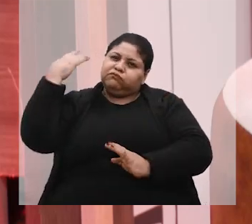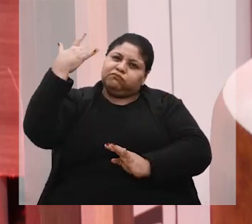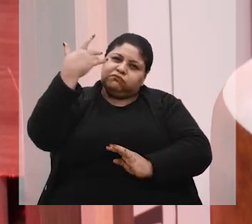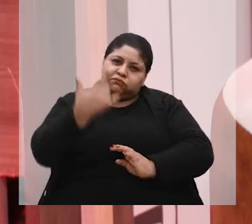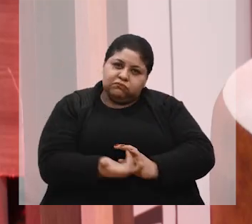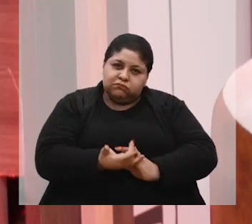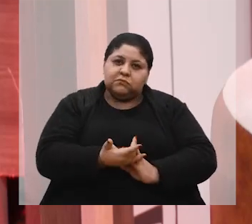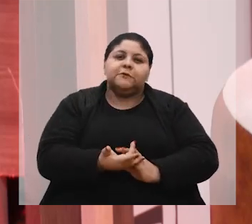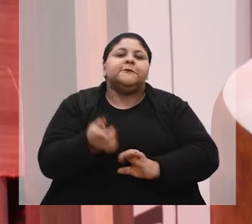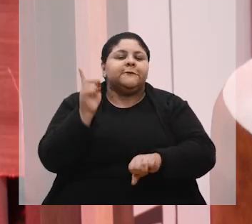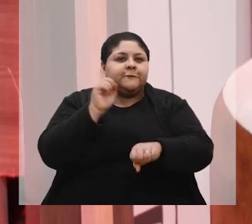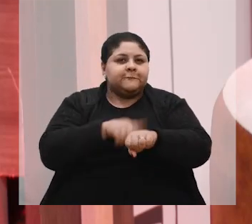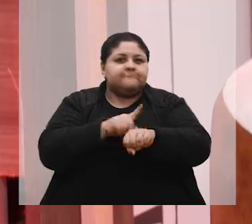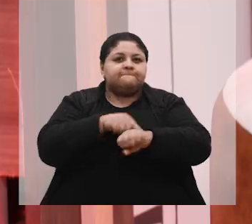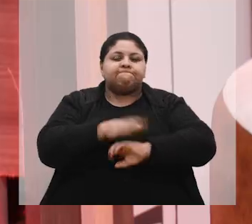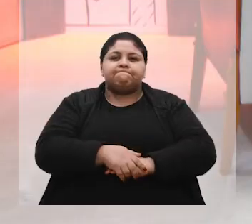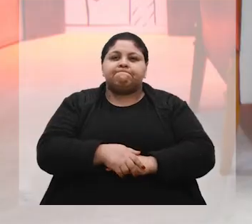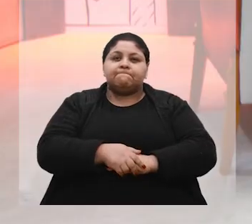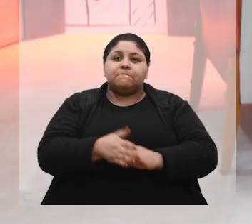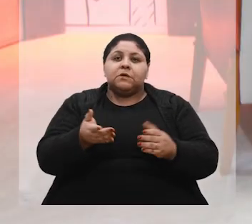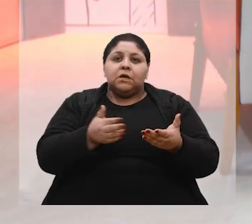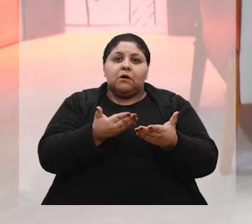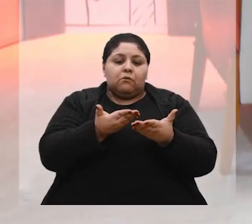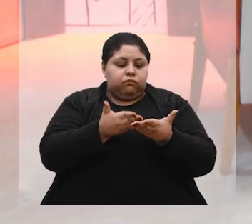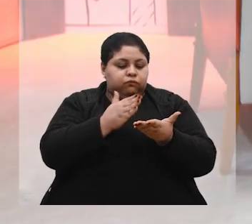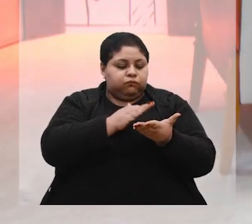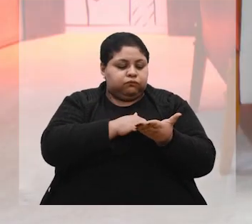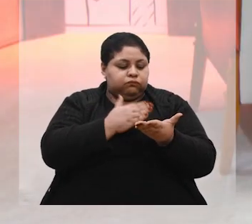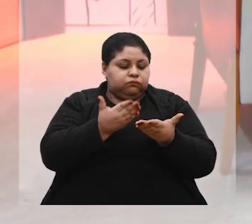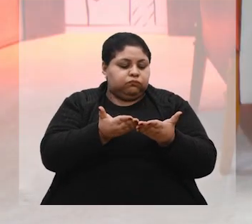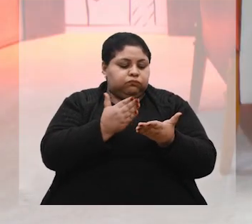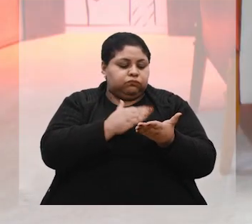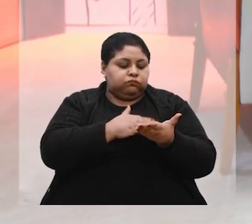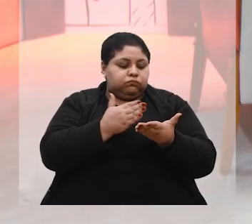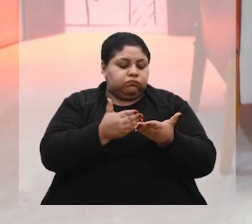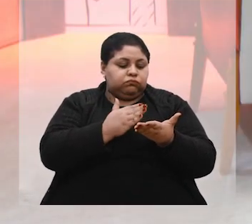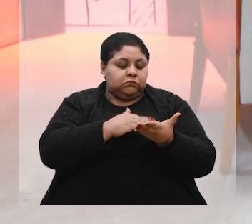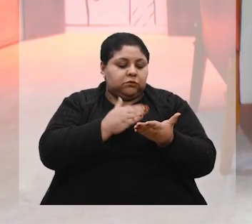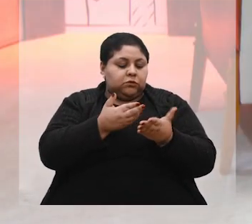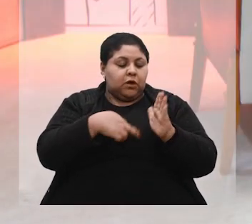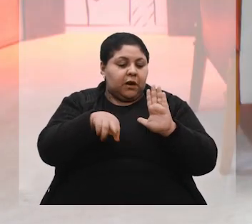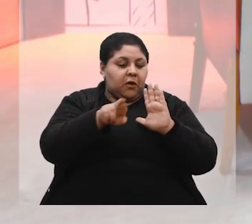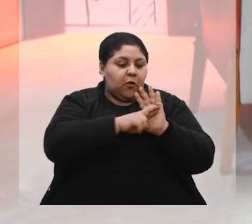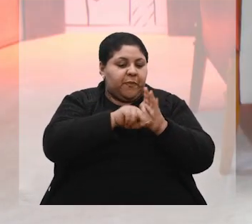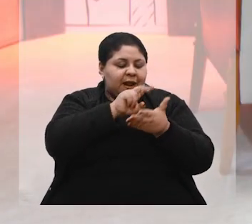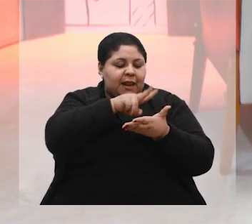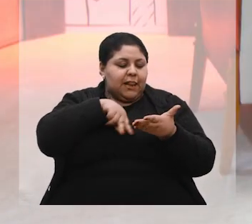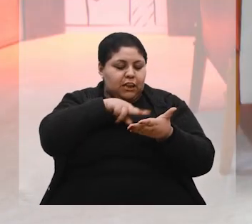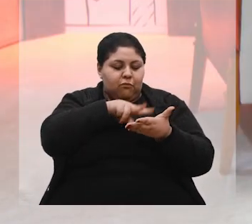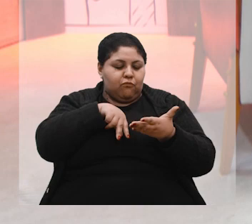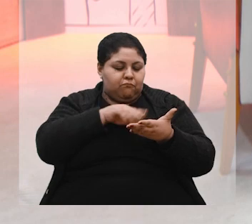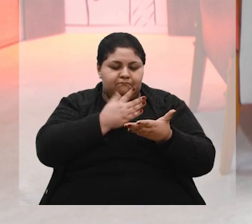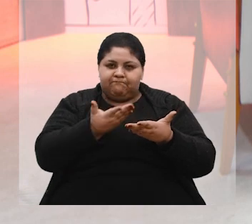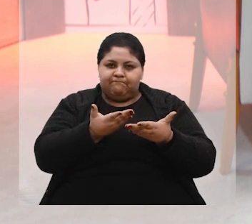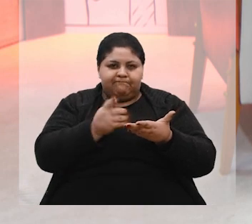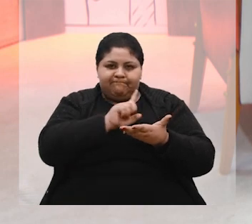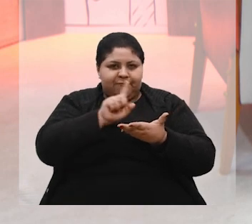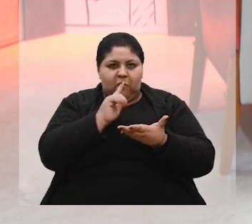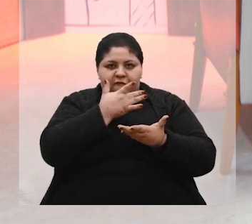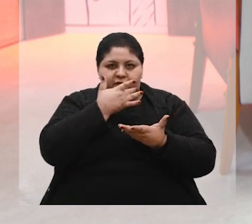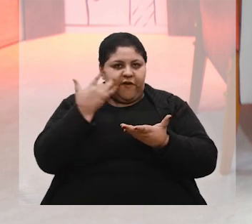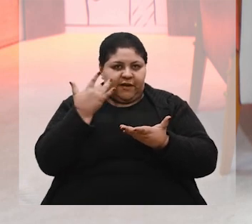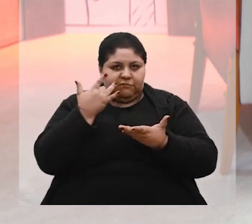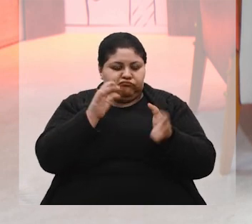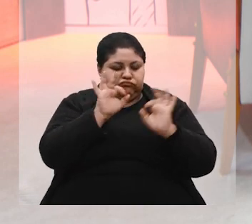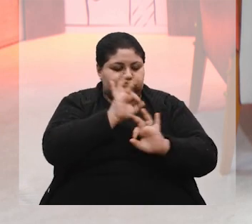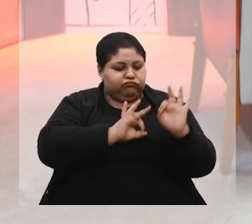time, já vem de um tempo. Eu vou folhando aqui, tentando recuperar parte da própria leitura, porque não é tão